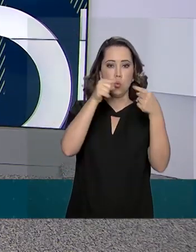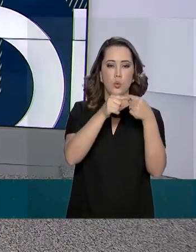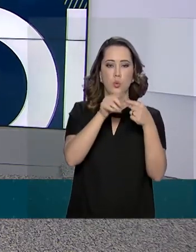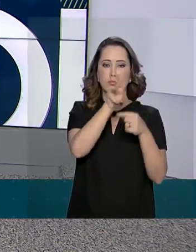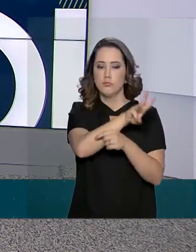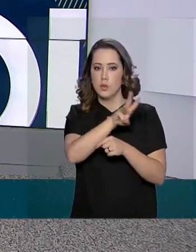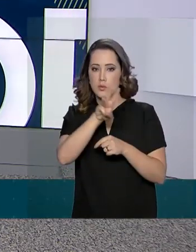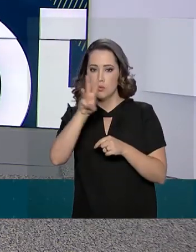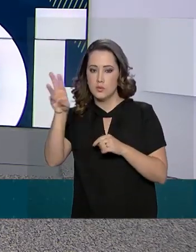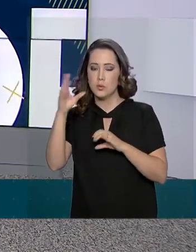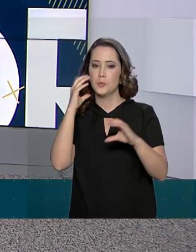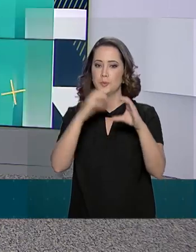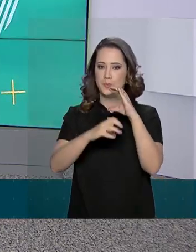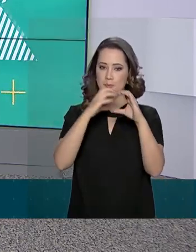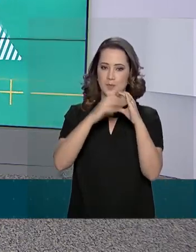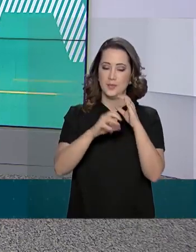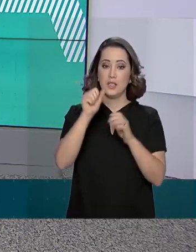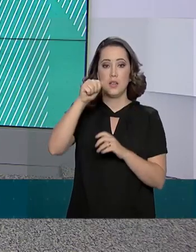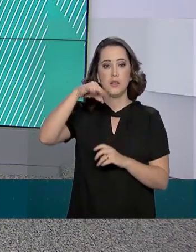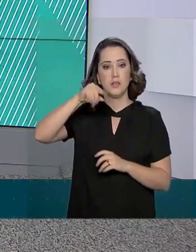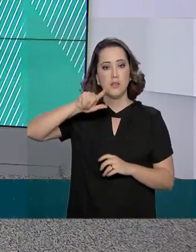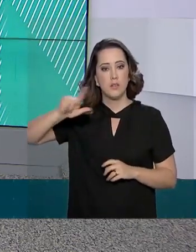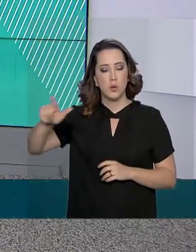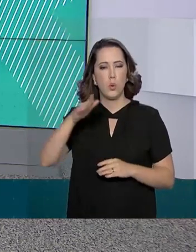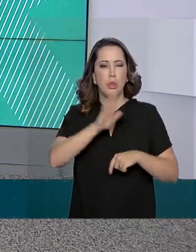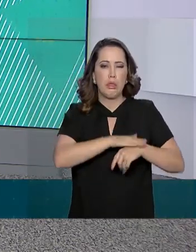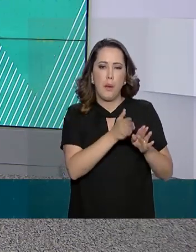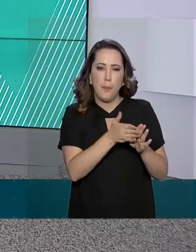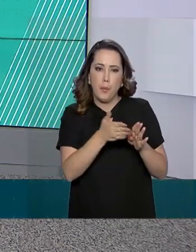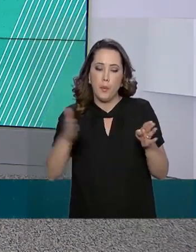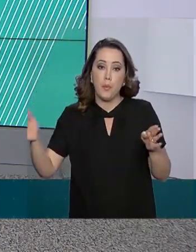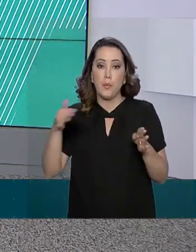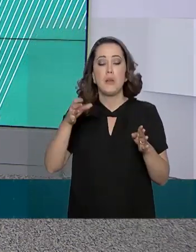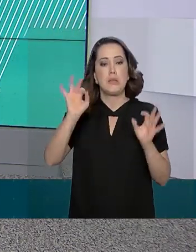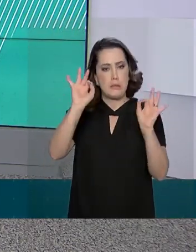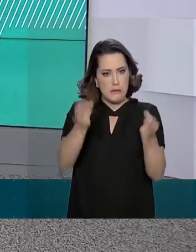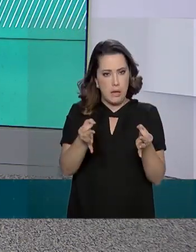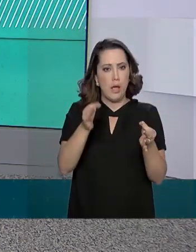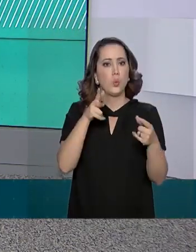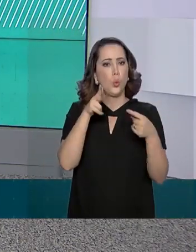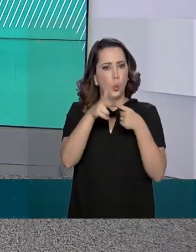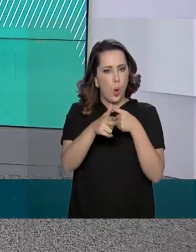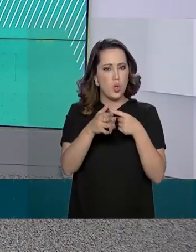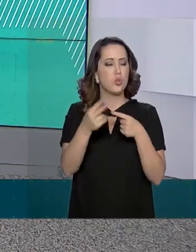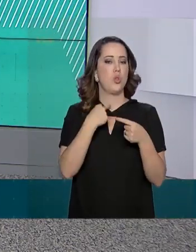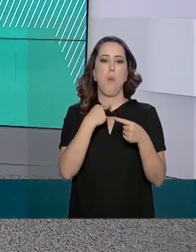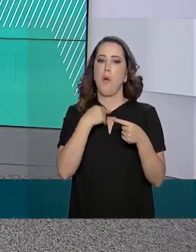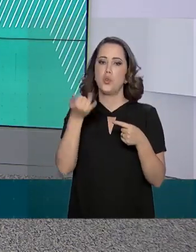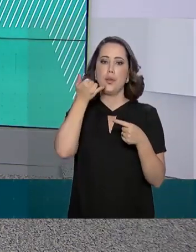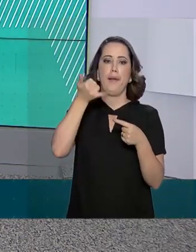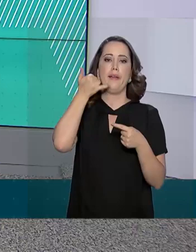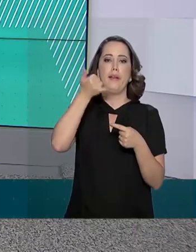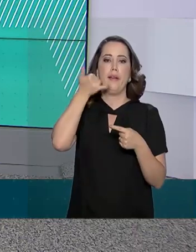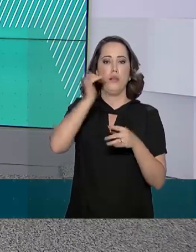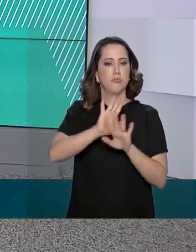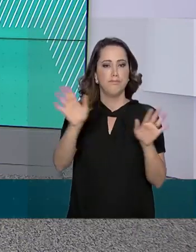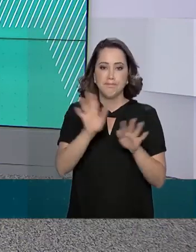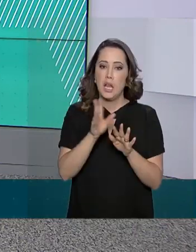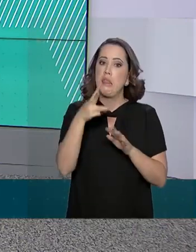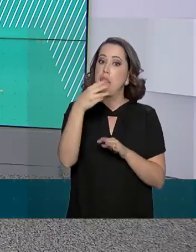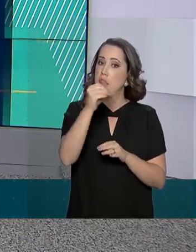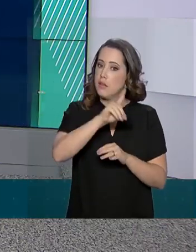De acordo com a Agência Nacional de Telecomunicações, Anatel, o prazo para a efetivação do bloqueio é de 30 dias, a partir da